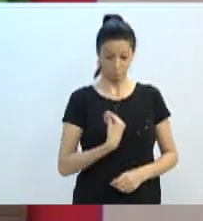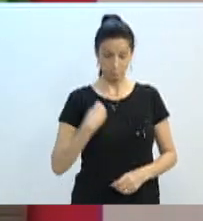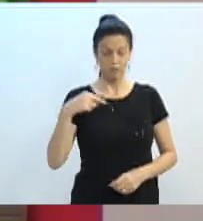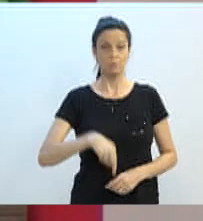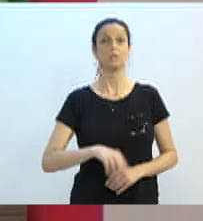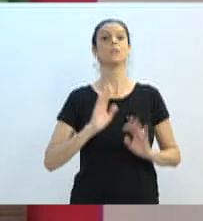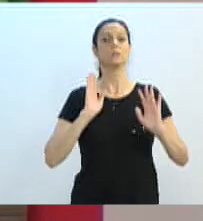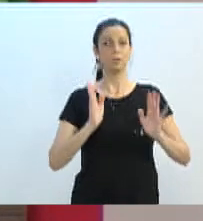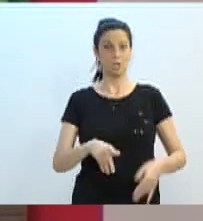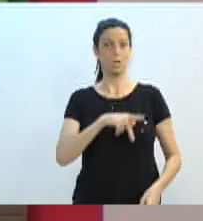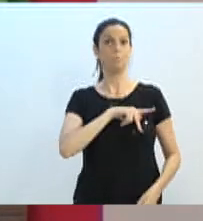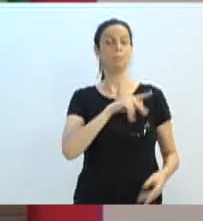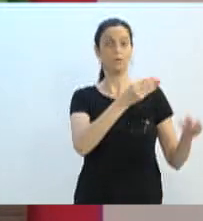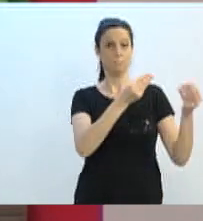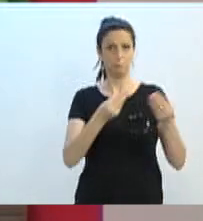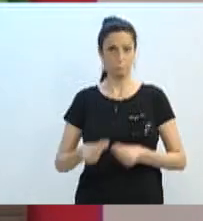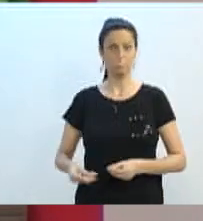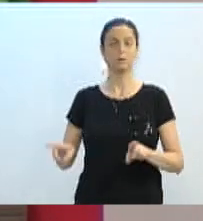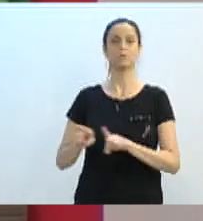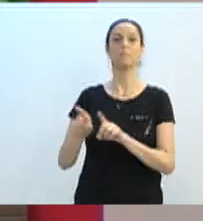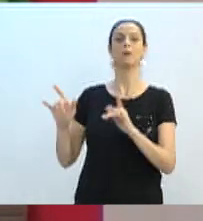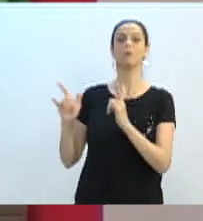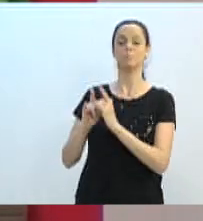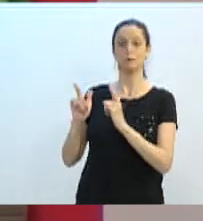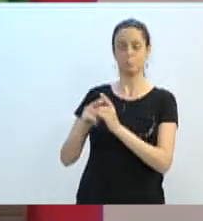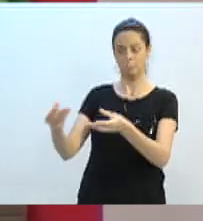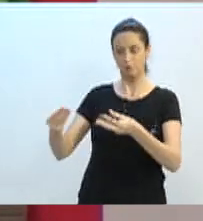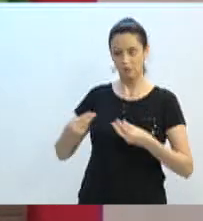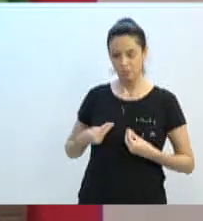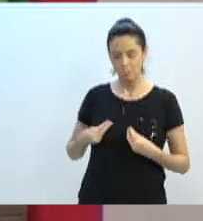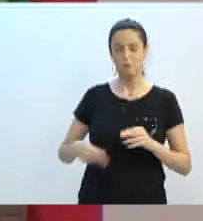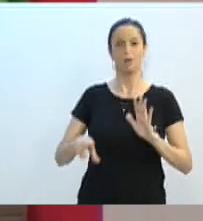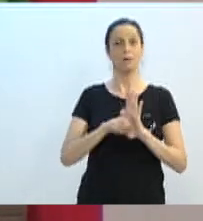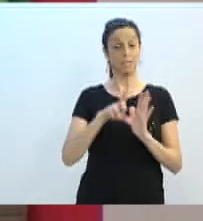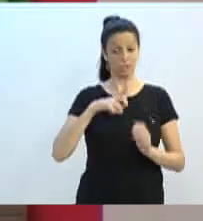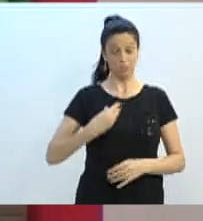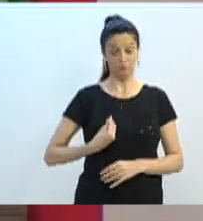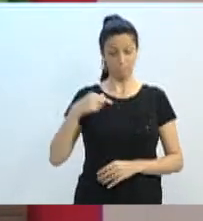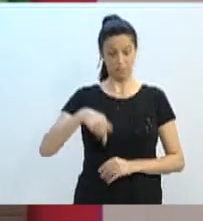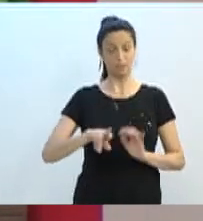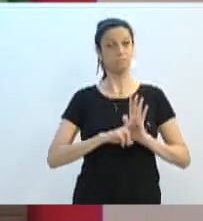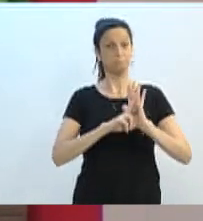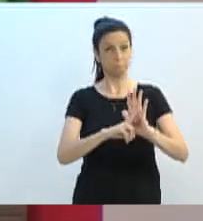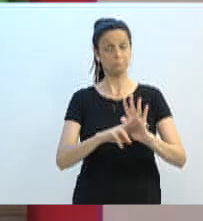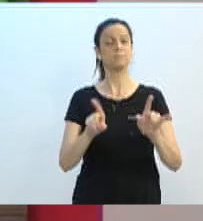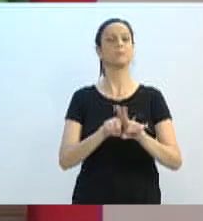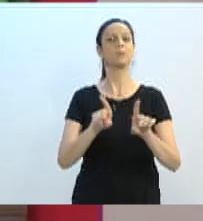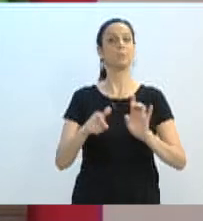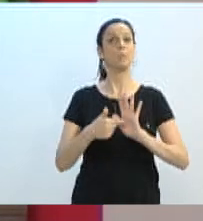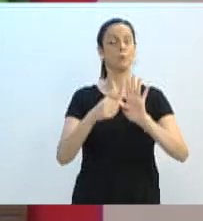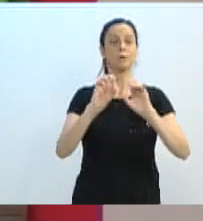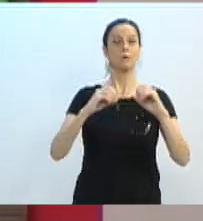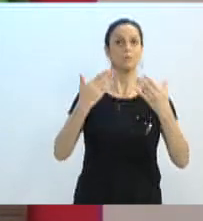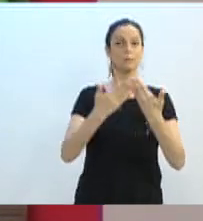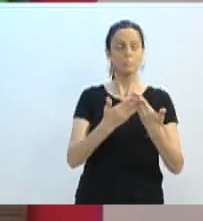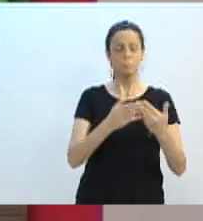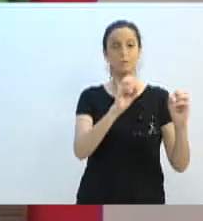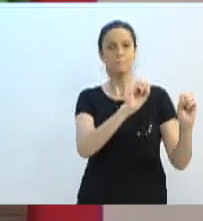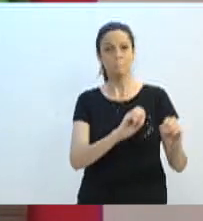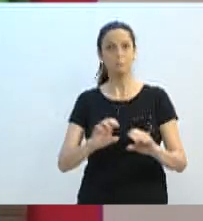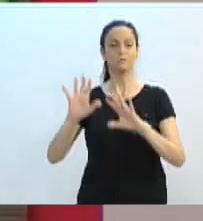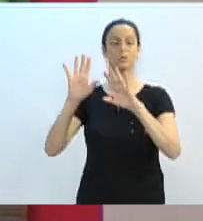encaminhou, o SBLU encaminhou a lei, o SBLU estava aqui representado, apresentou para nós na prefeitura, apresentou